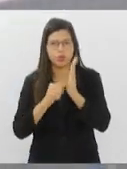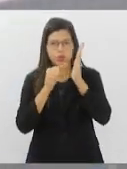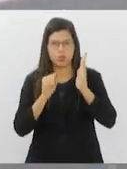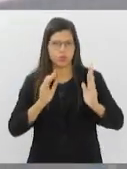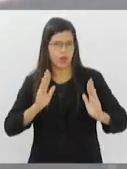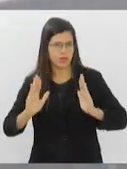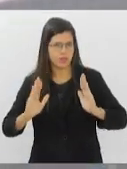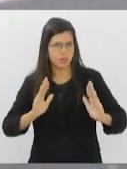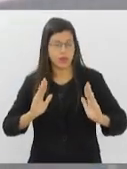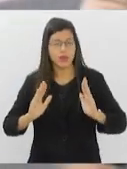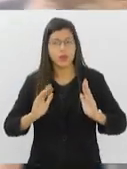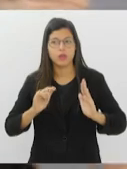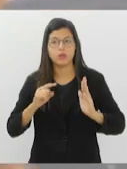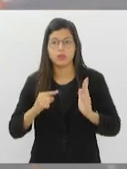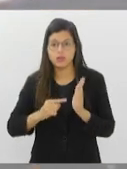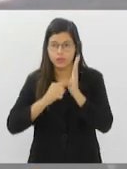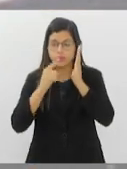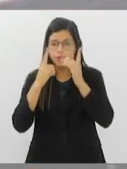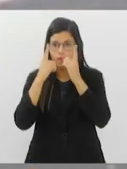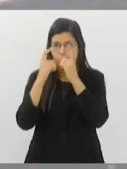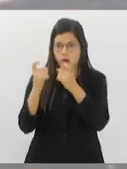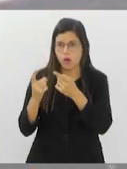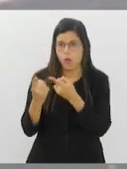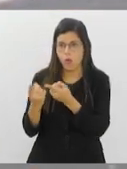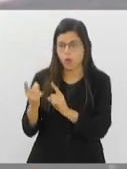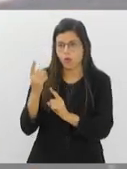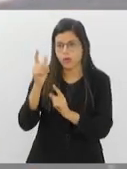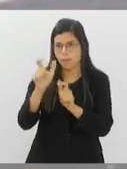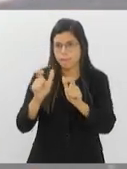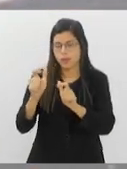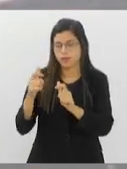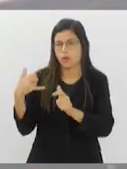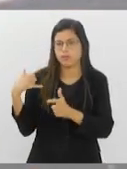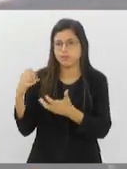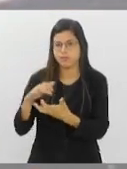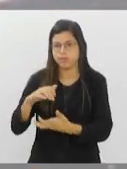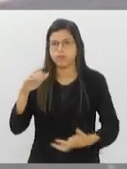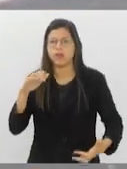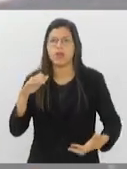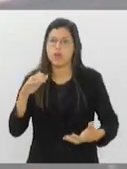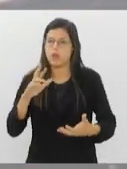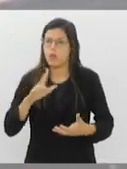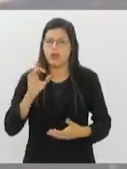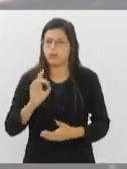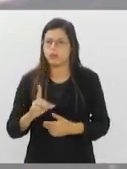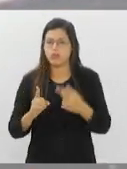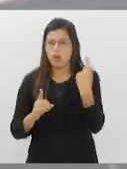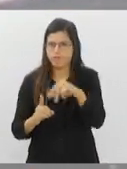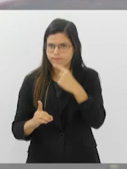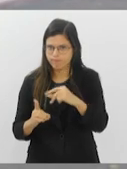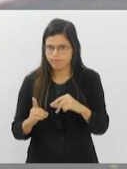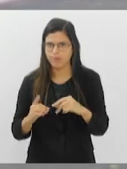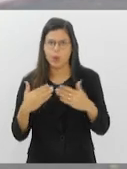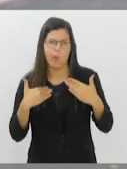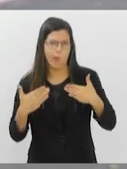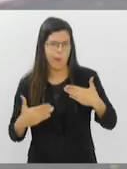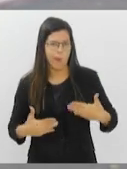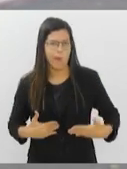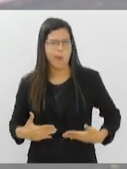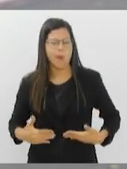2020 e 2023, denúncias de violência contra a pessoa idosa, que vai muito além de uma agressão física, né, Vicente?